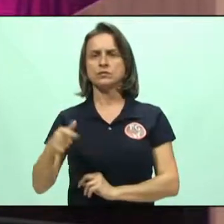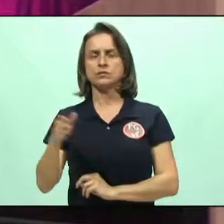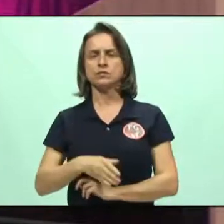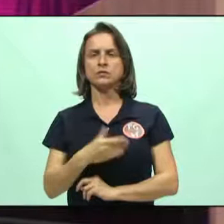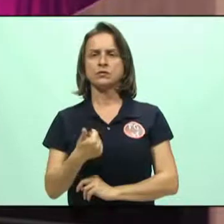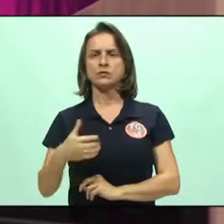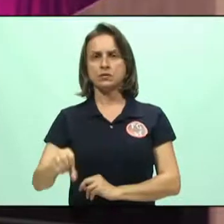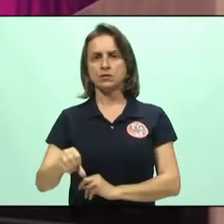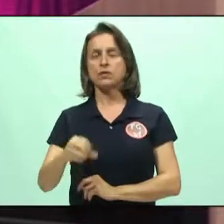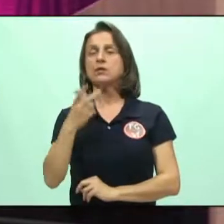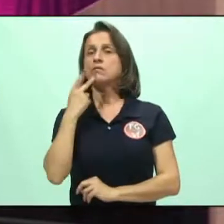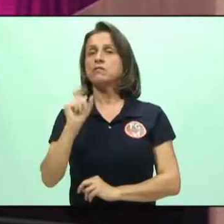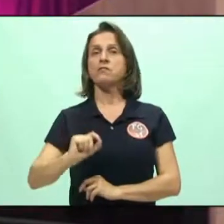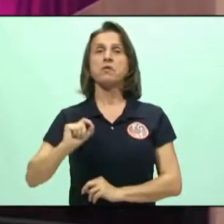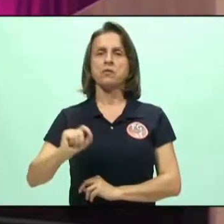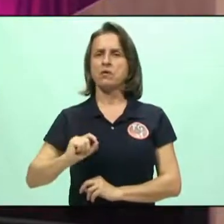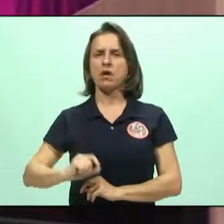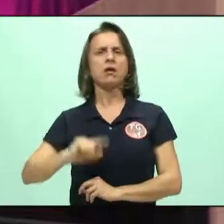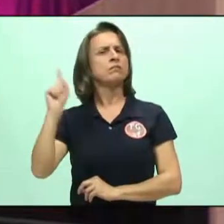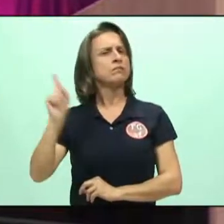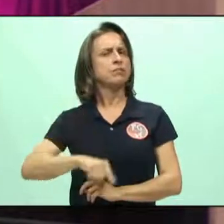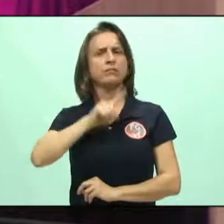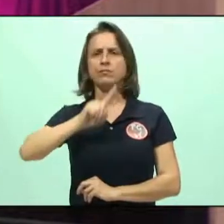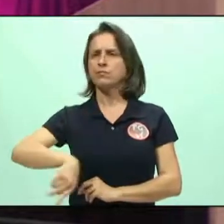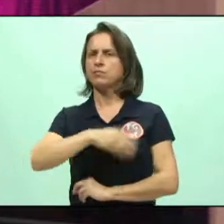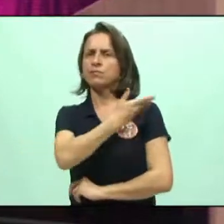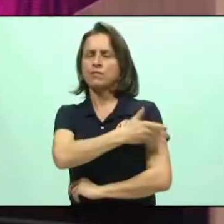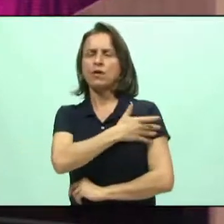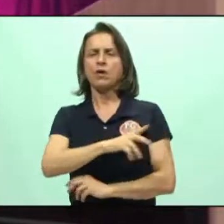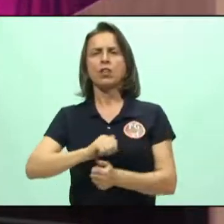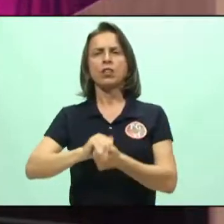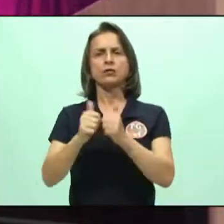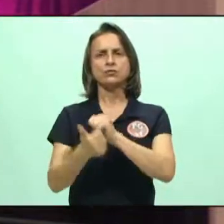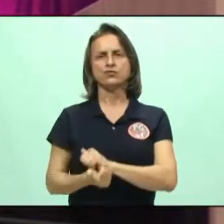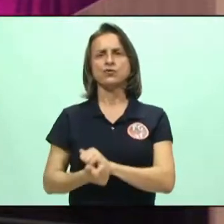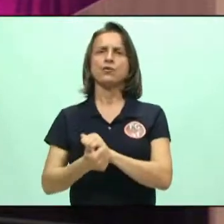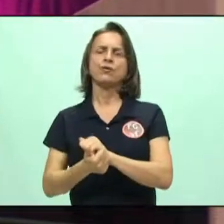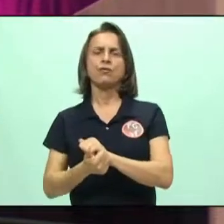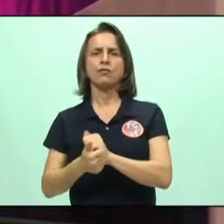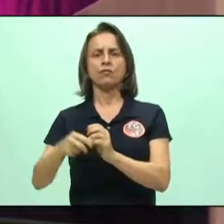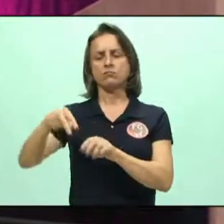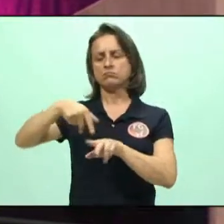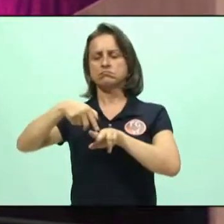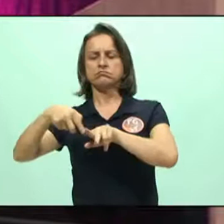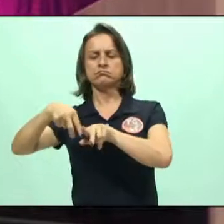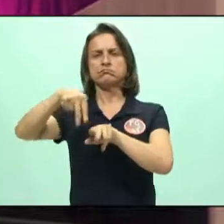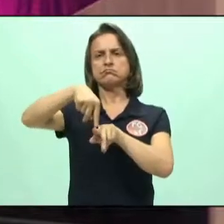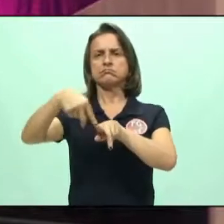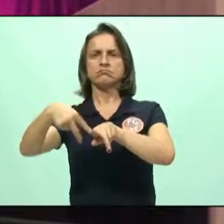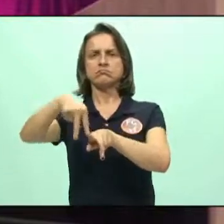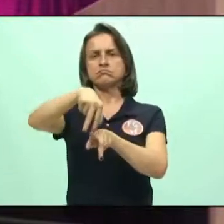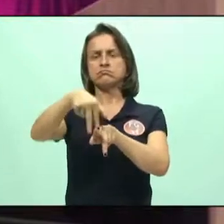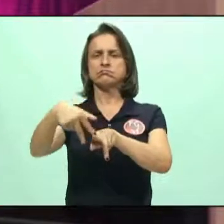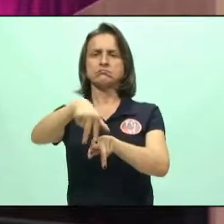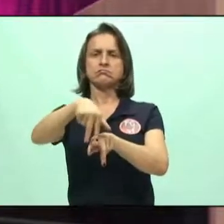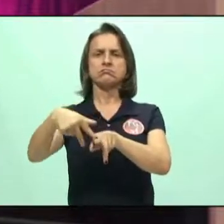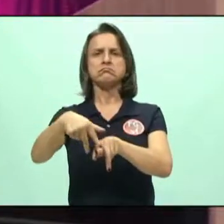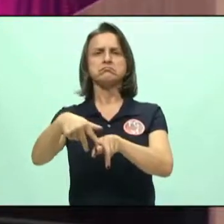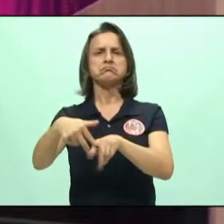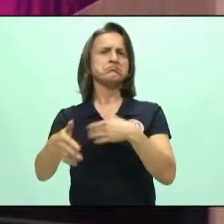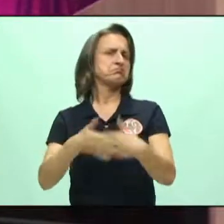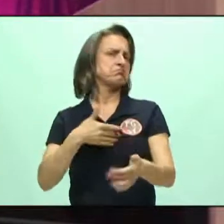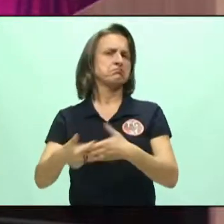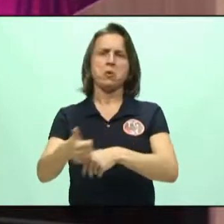que dispõe sobre a proibição da prática de jogos de malabarismo por artistas profissionais ou não